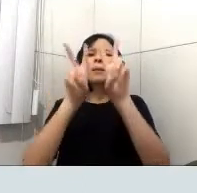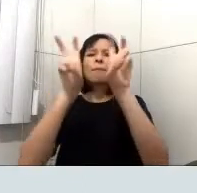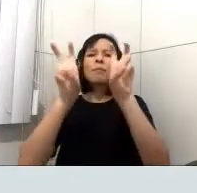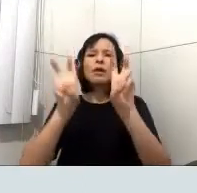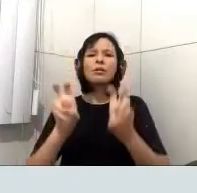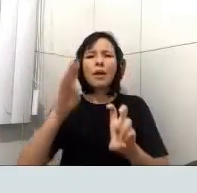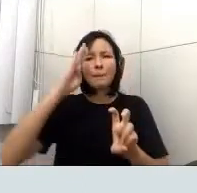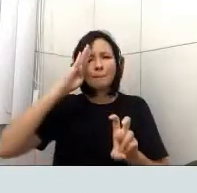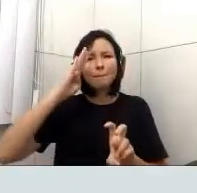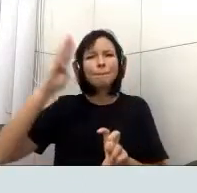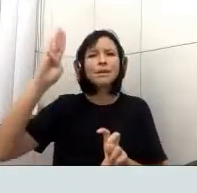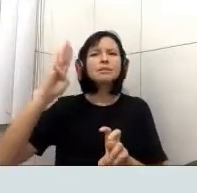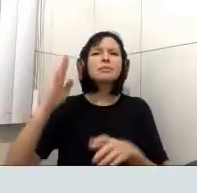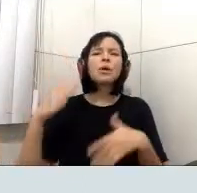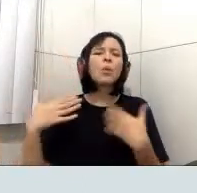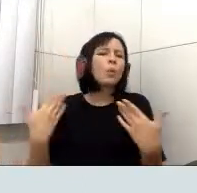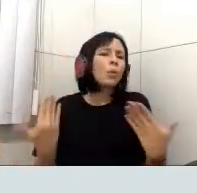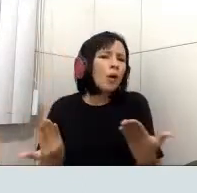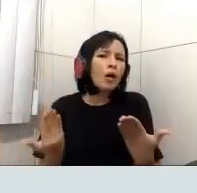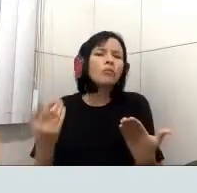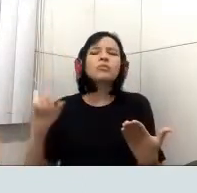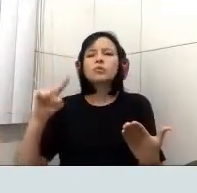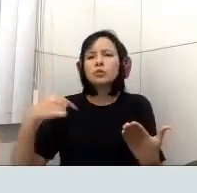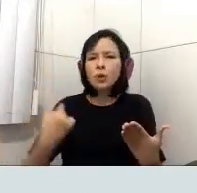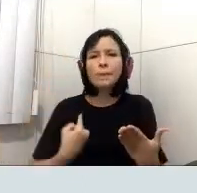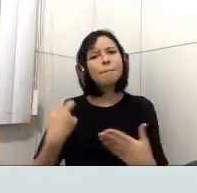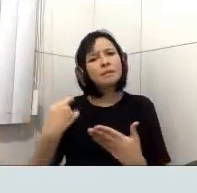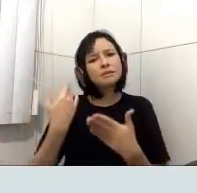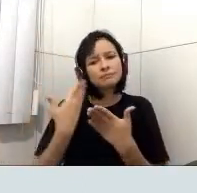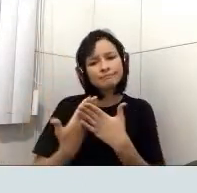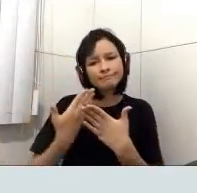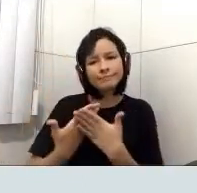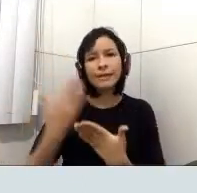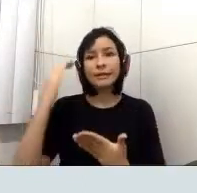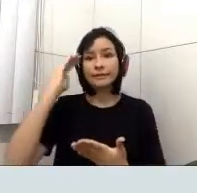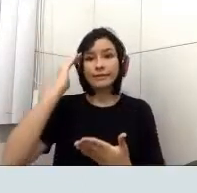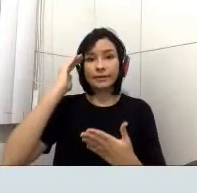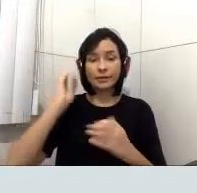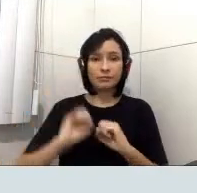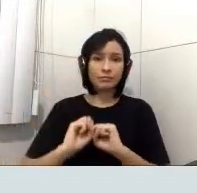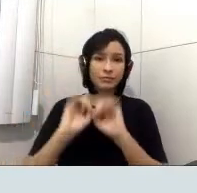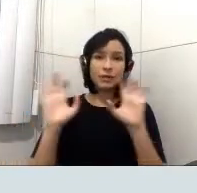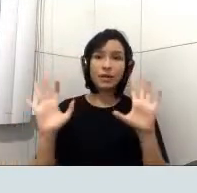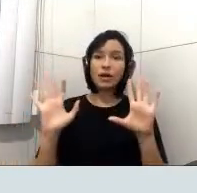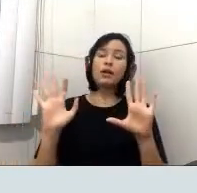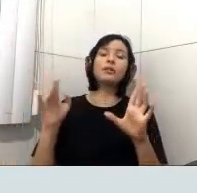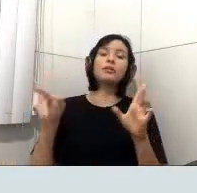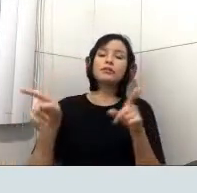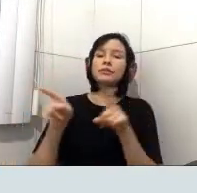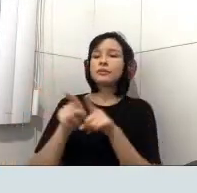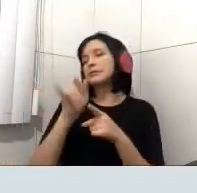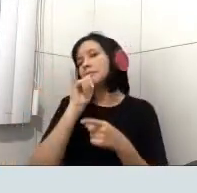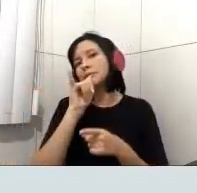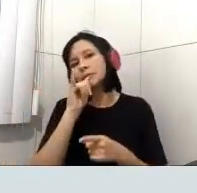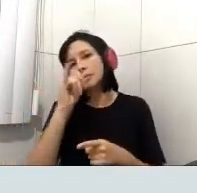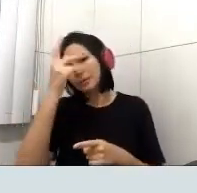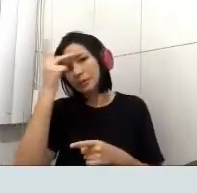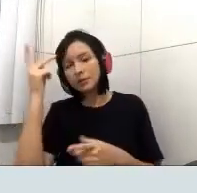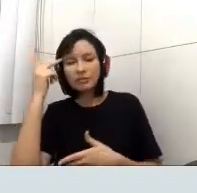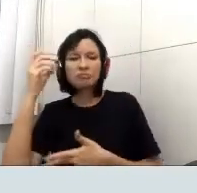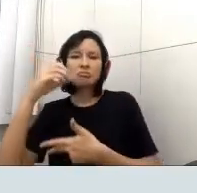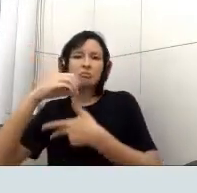pontos, todas essas coisas nós precisamos entender, tanto quem vai fazer o Enem,